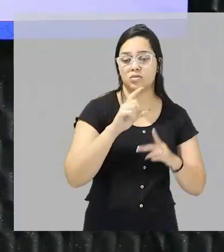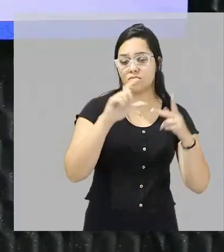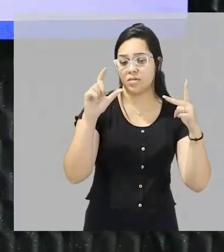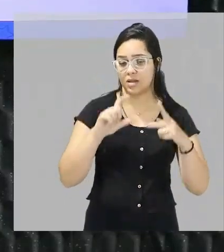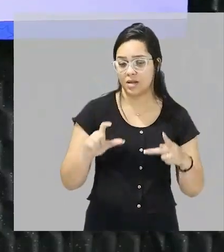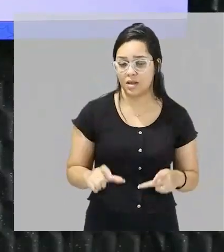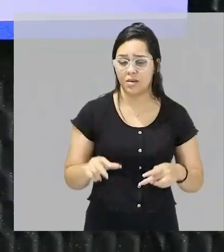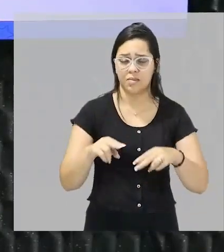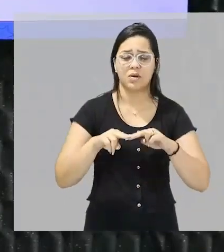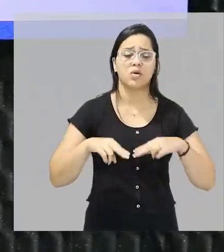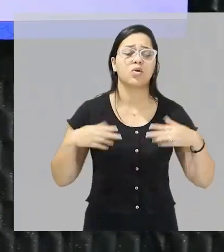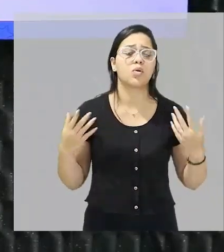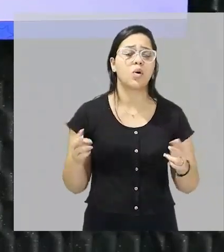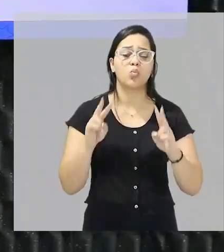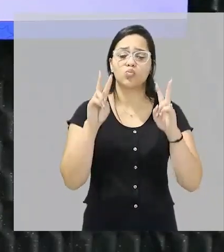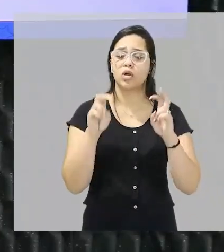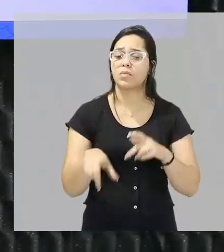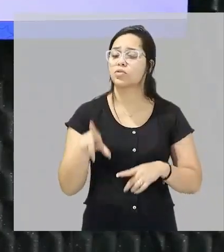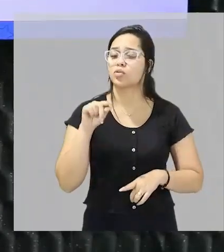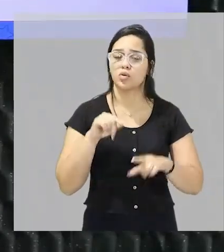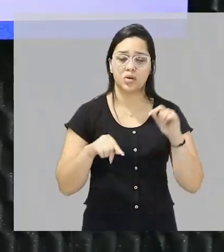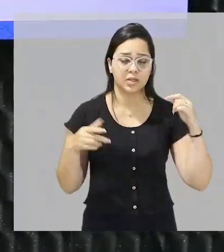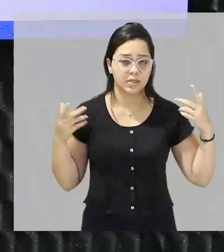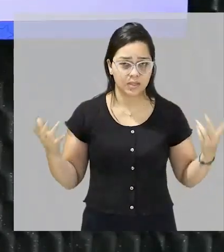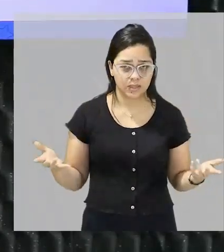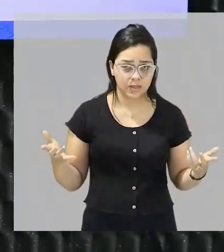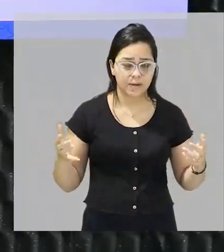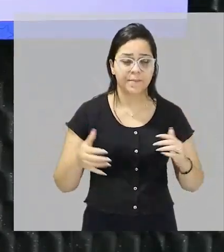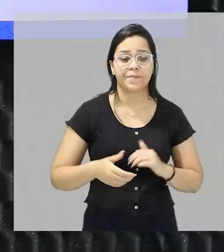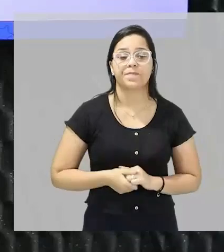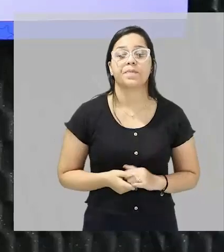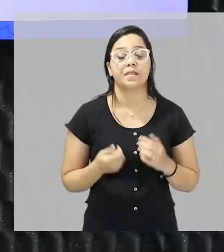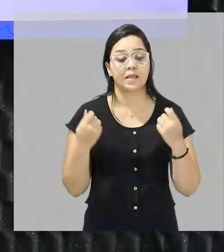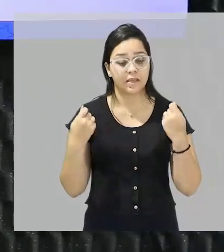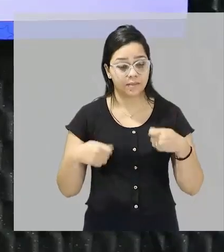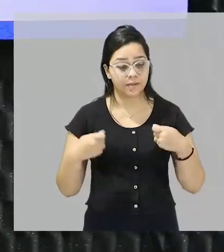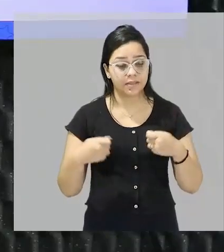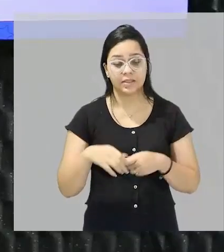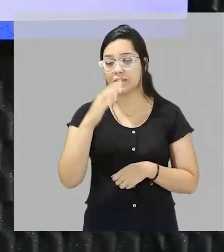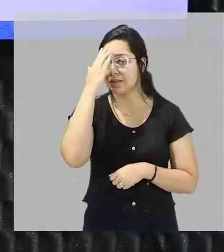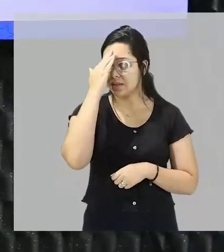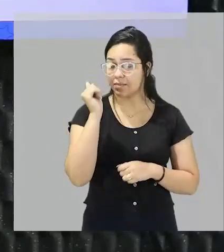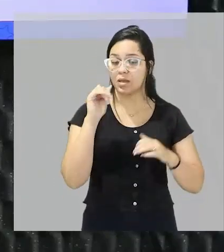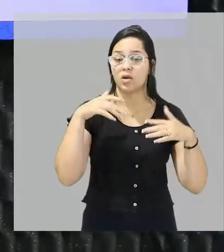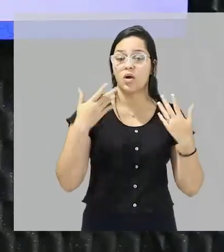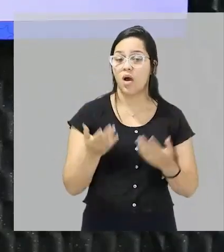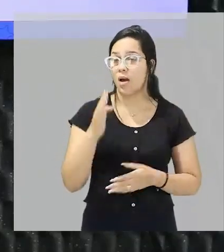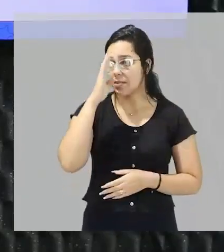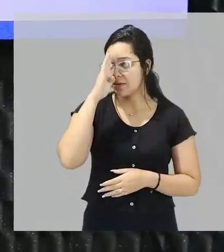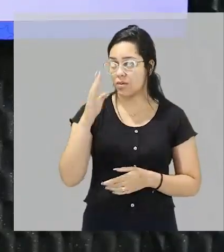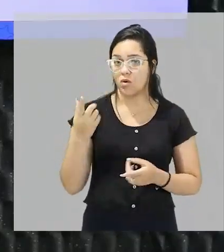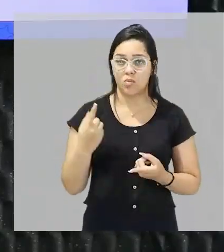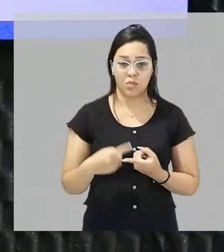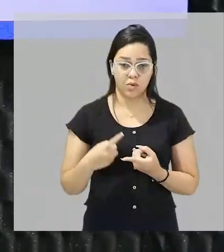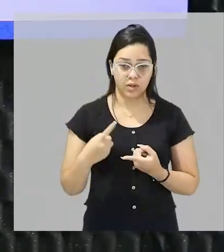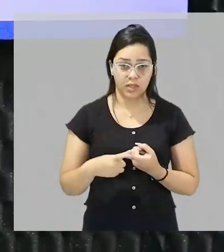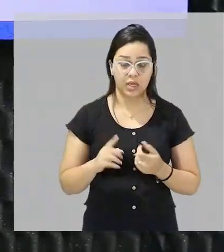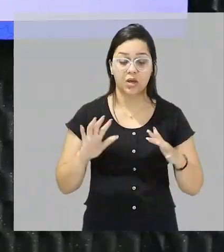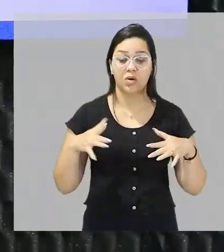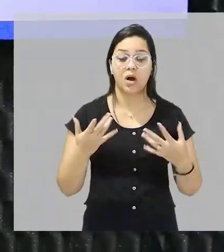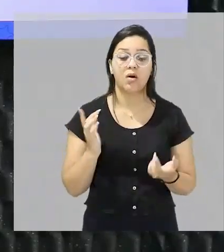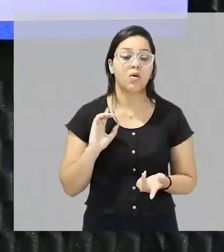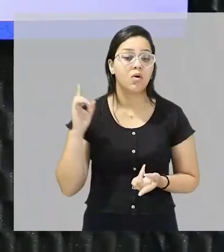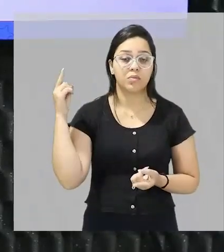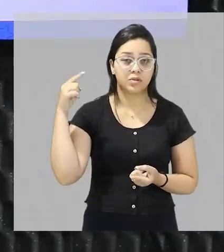Então, qual foi a tese escolhida pela Giovana? Ela disse que precisa saber qual é a principal razão, com que